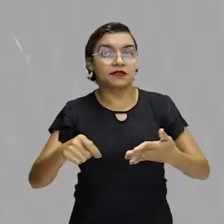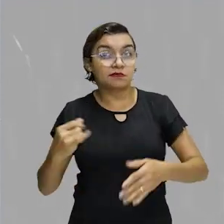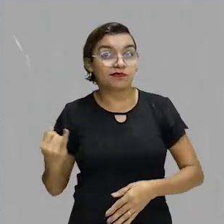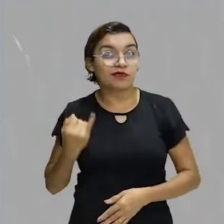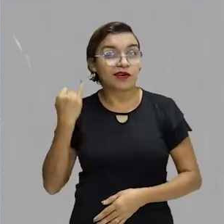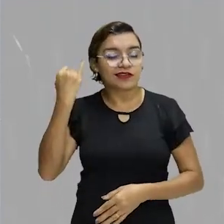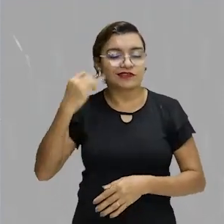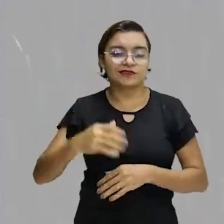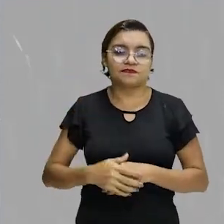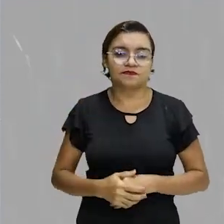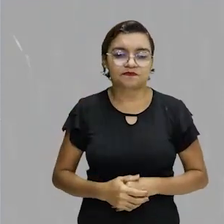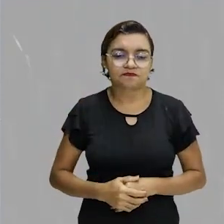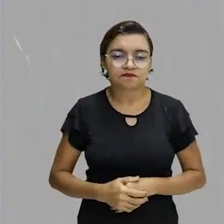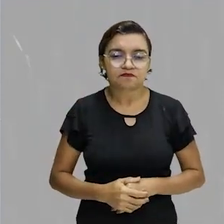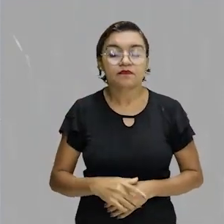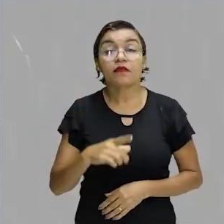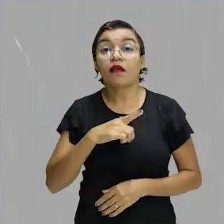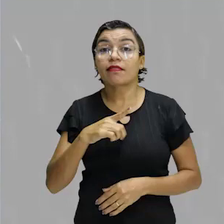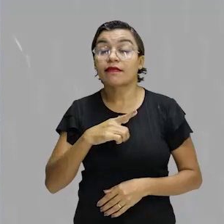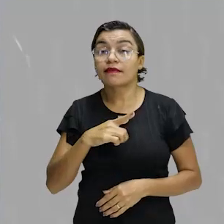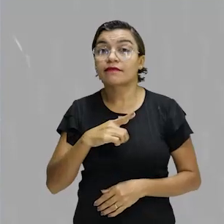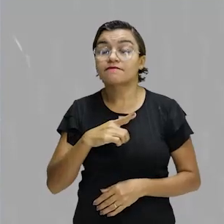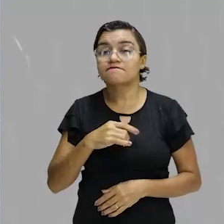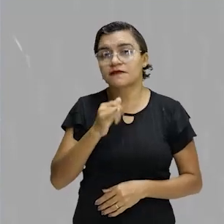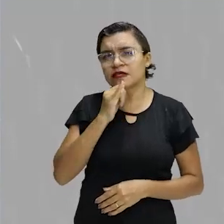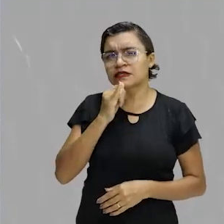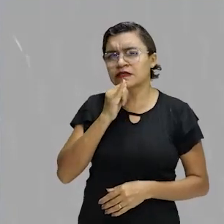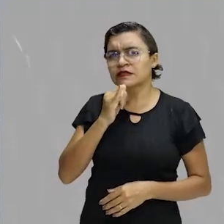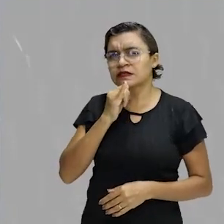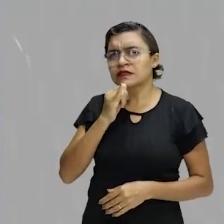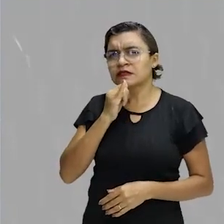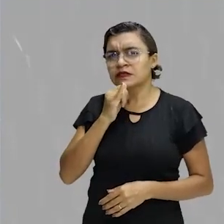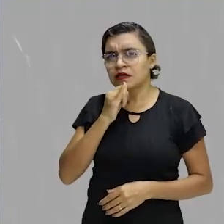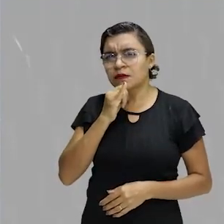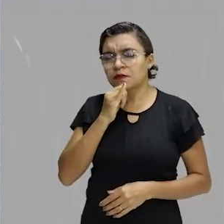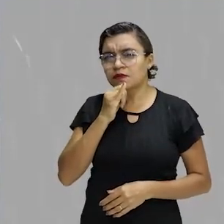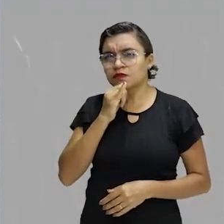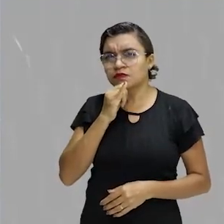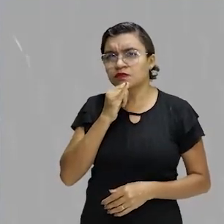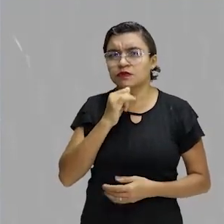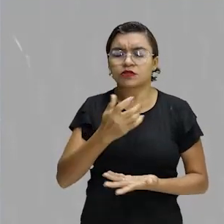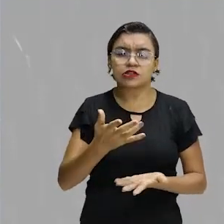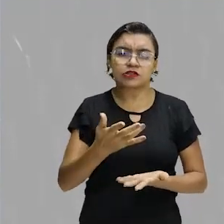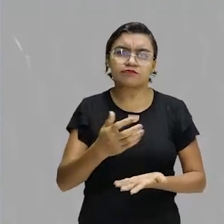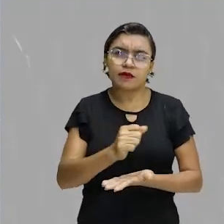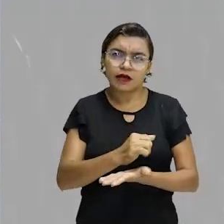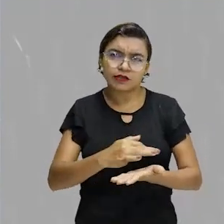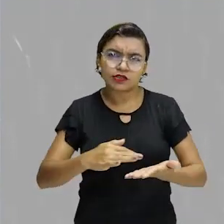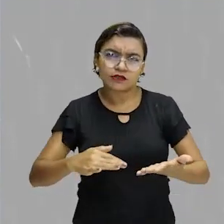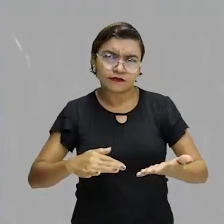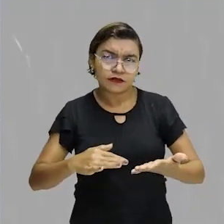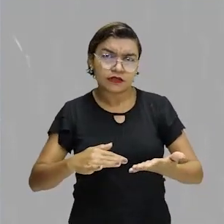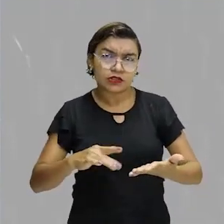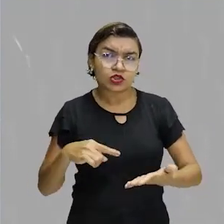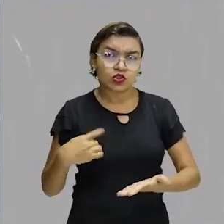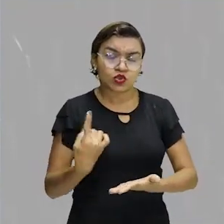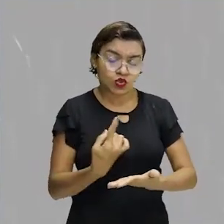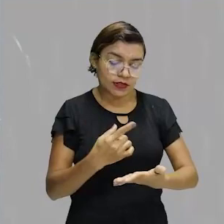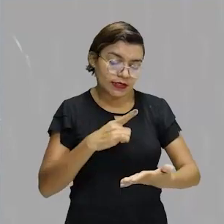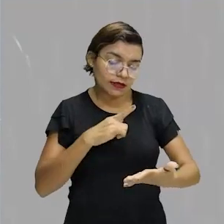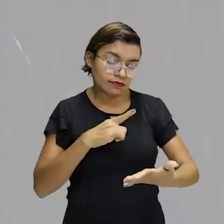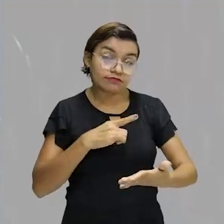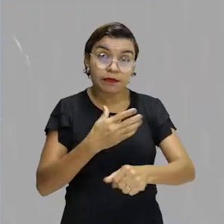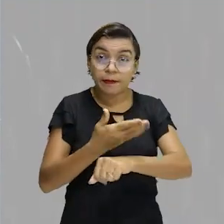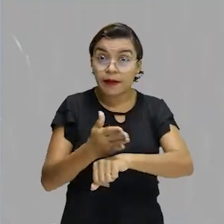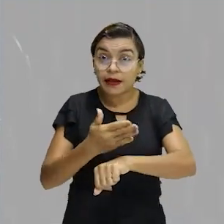nós seguimos, ou seja, são exemplos de atividades em que nós desempenhamos a leitura e a escrita. E aí vem